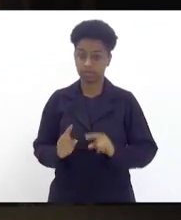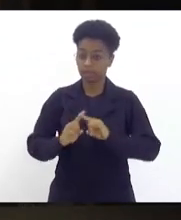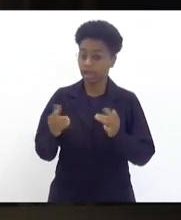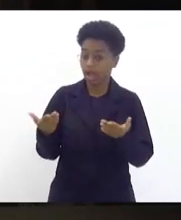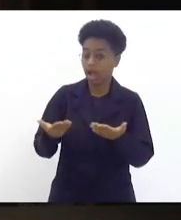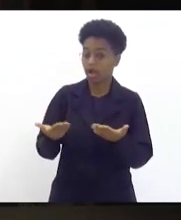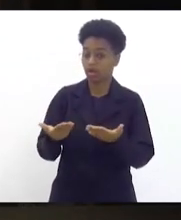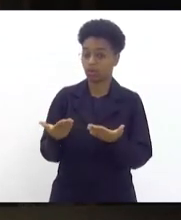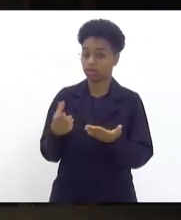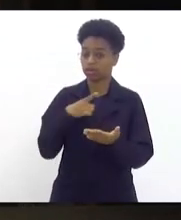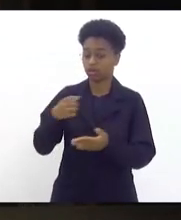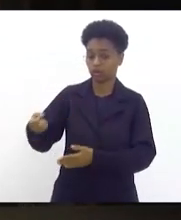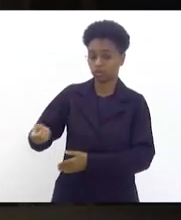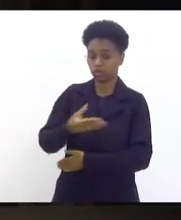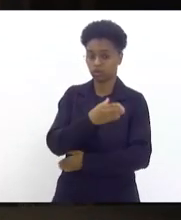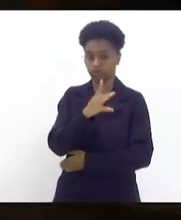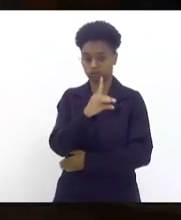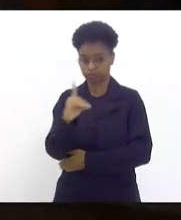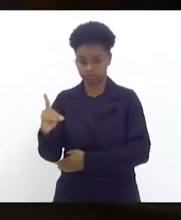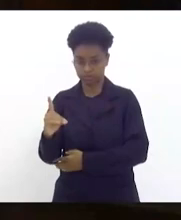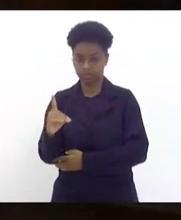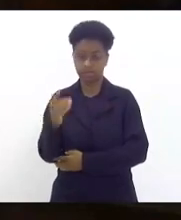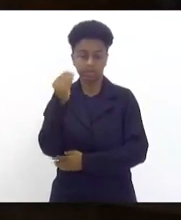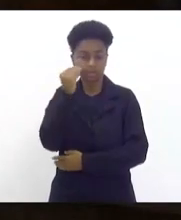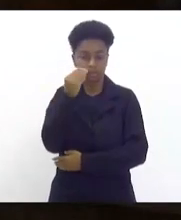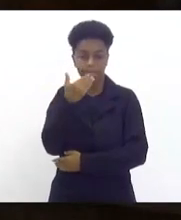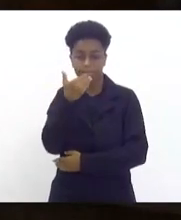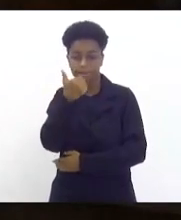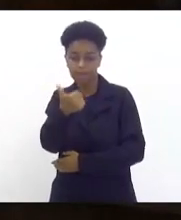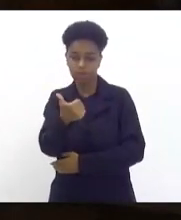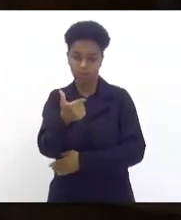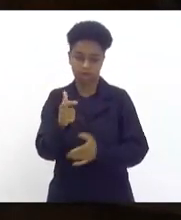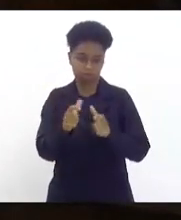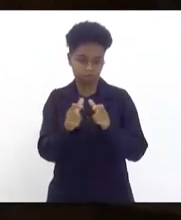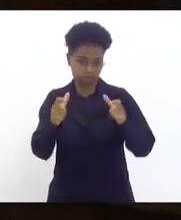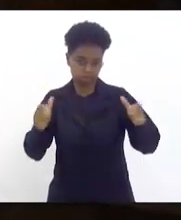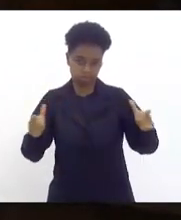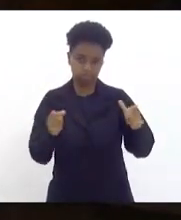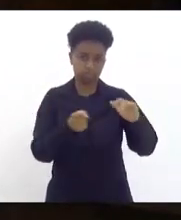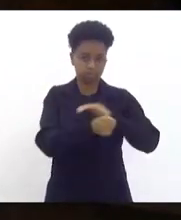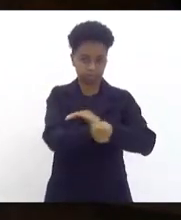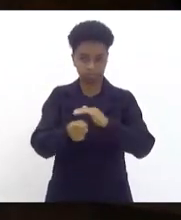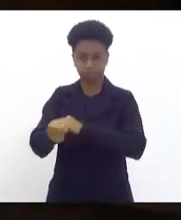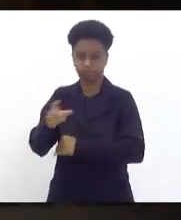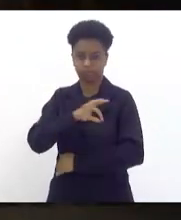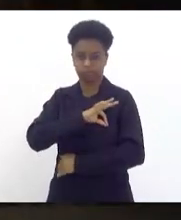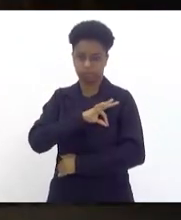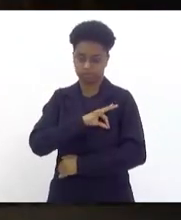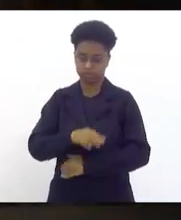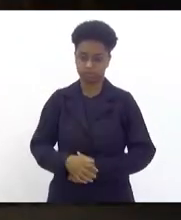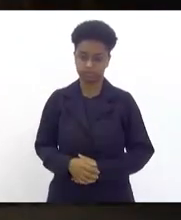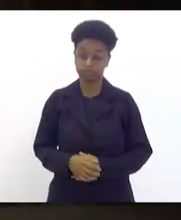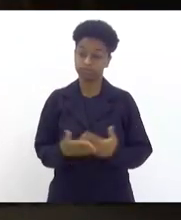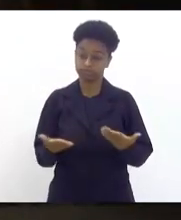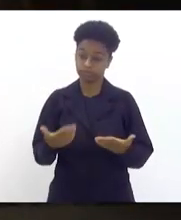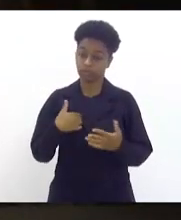assumindo um novo coordenador se melhora essa expansão conto com vocês Deputados